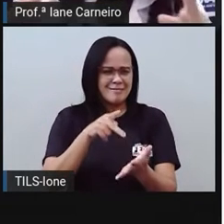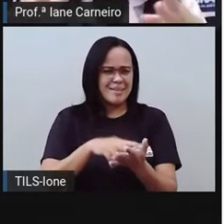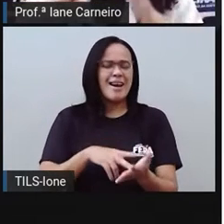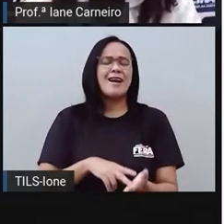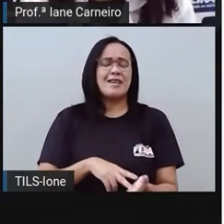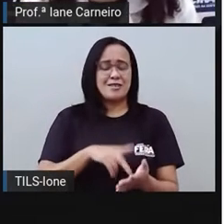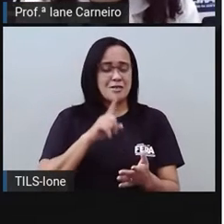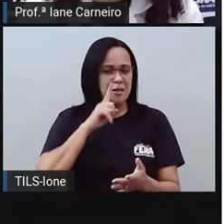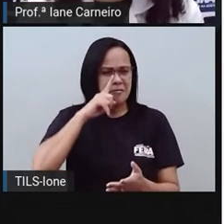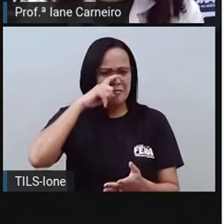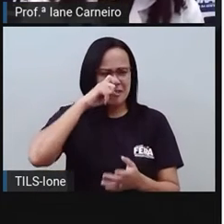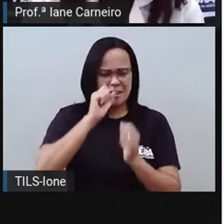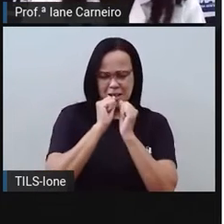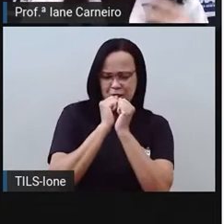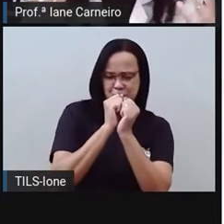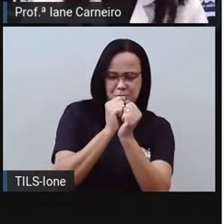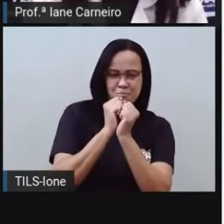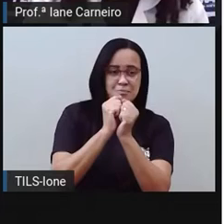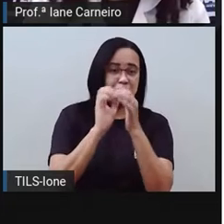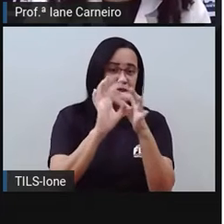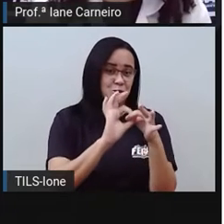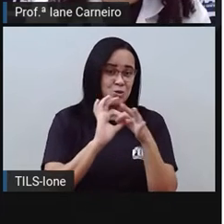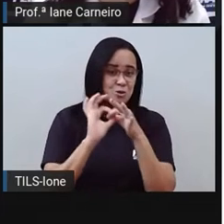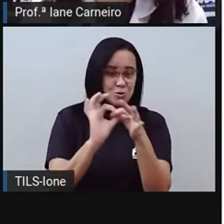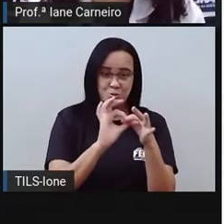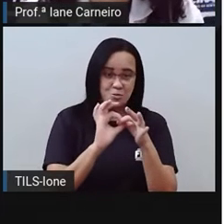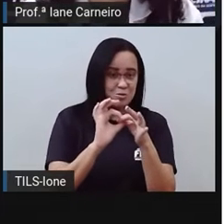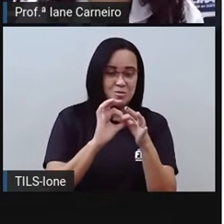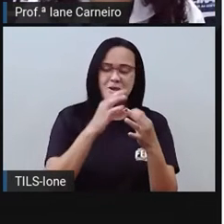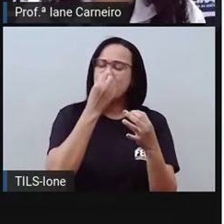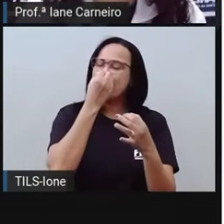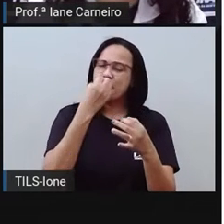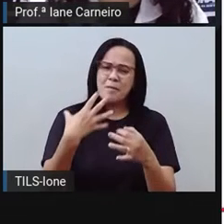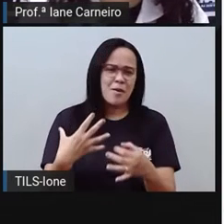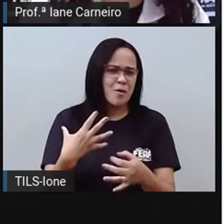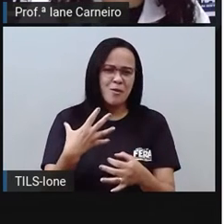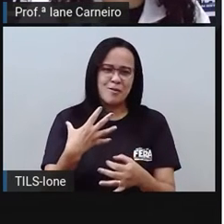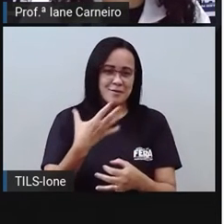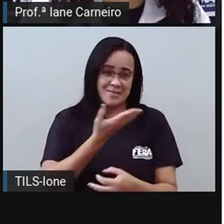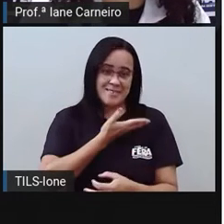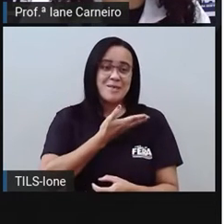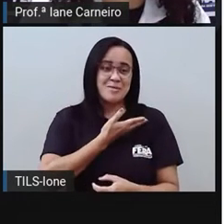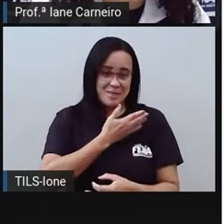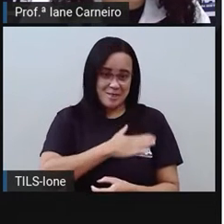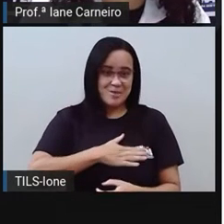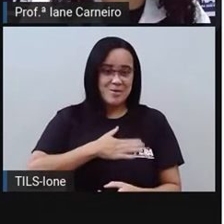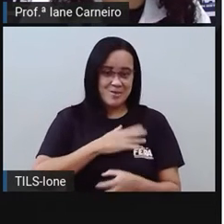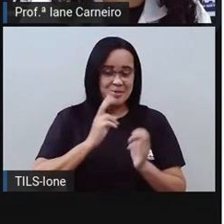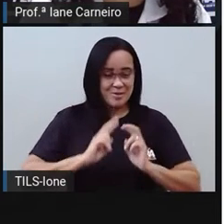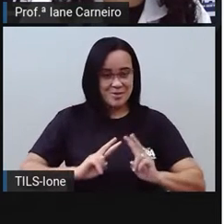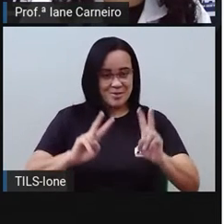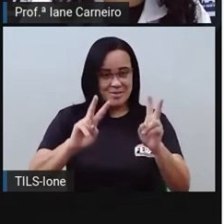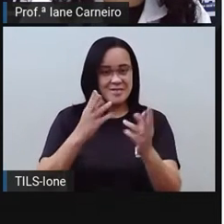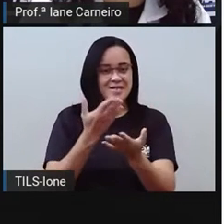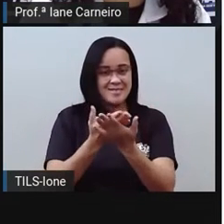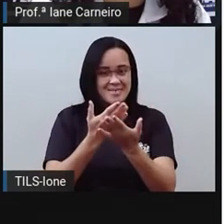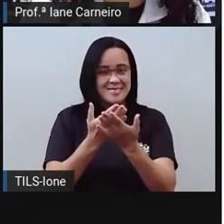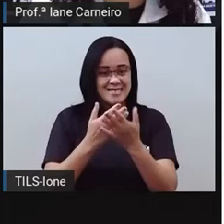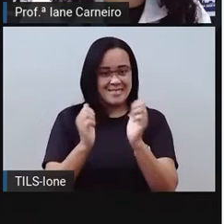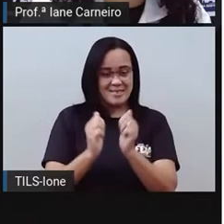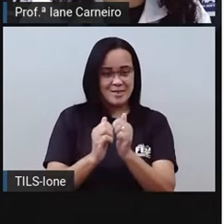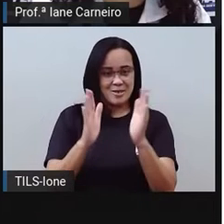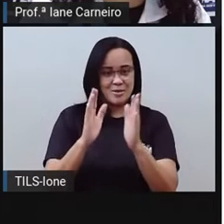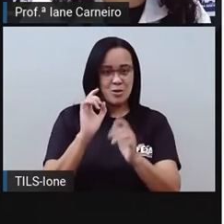lealdade, companheirismo, né? Ter amigos é muito bom, né? Então, vamos continuar a nossa aula conversando